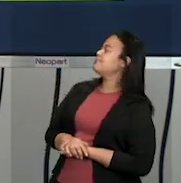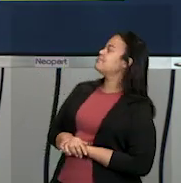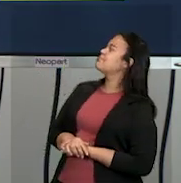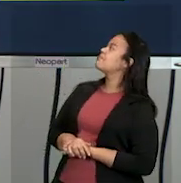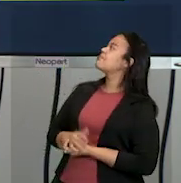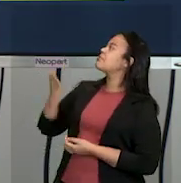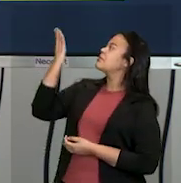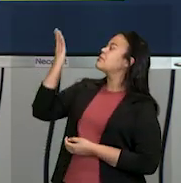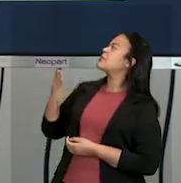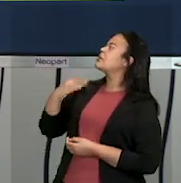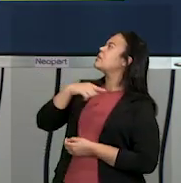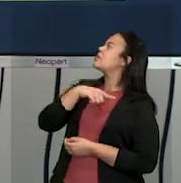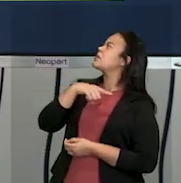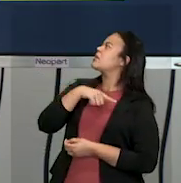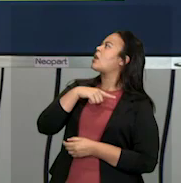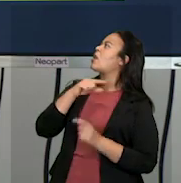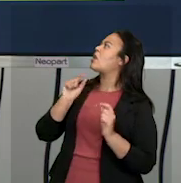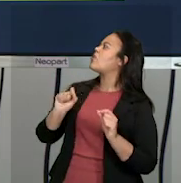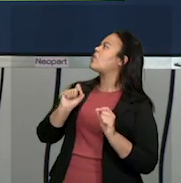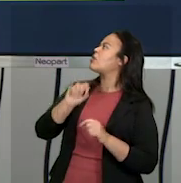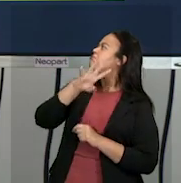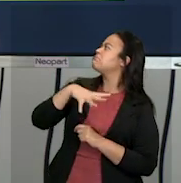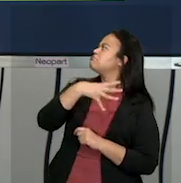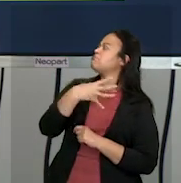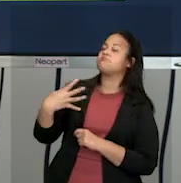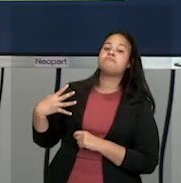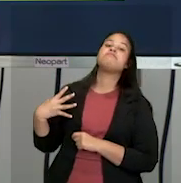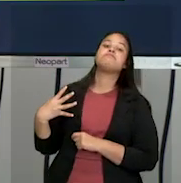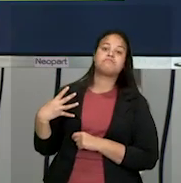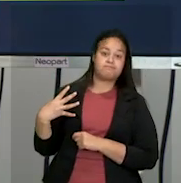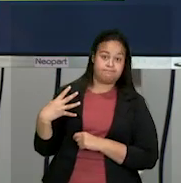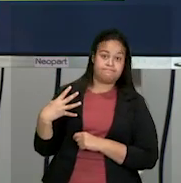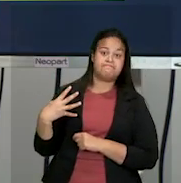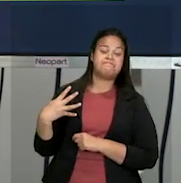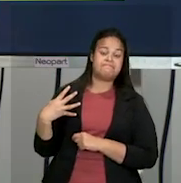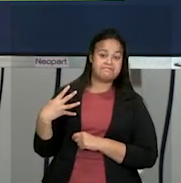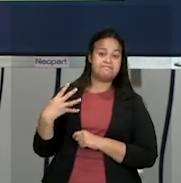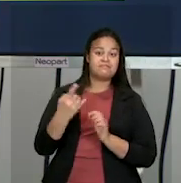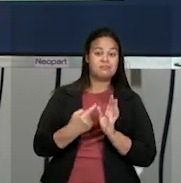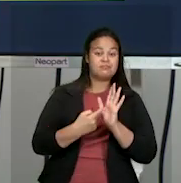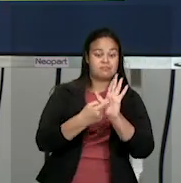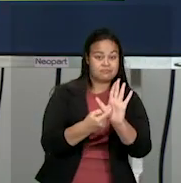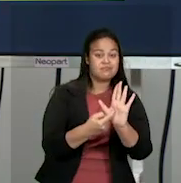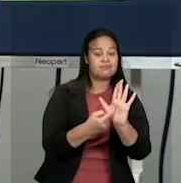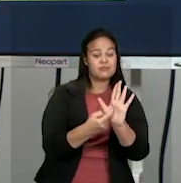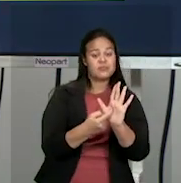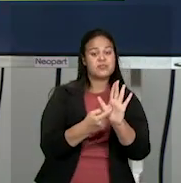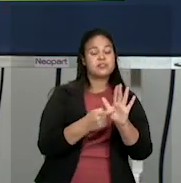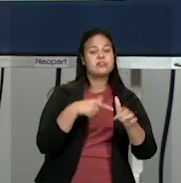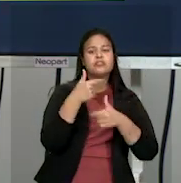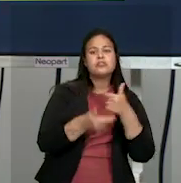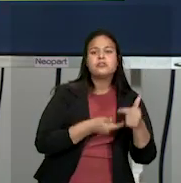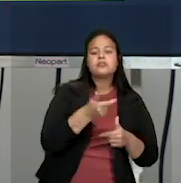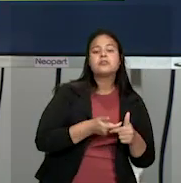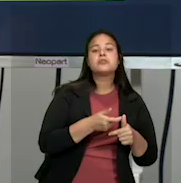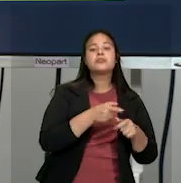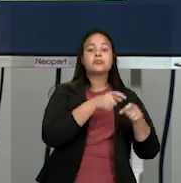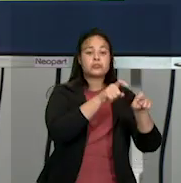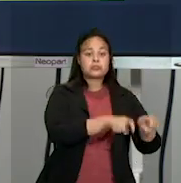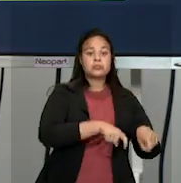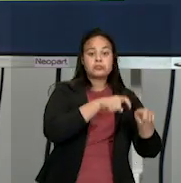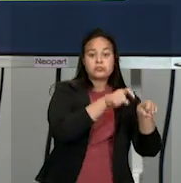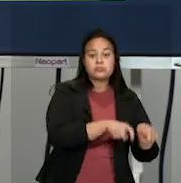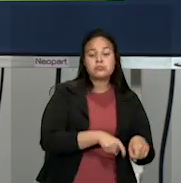nós temos um quadro, né, uma tabela que mostra algumas atividades que são realizadas no campo e